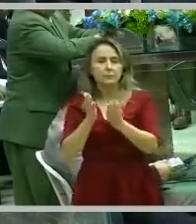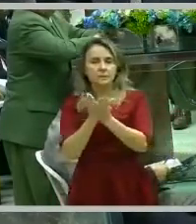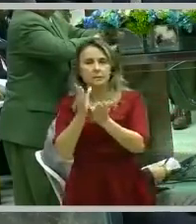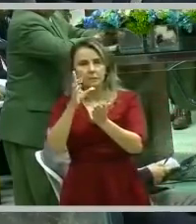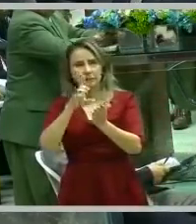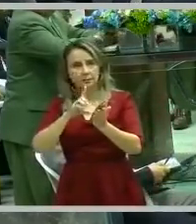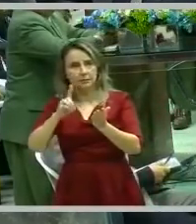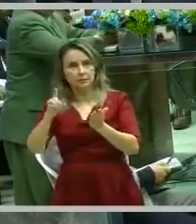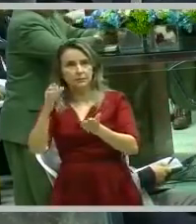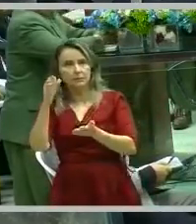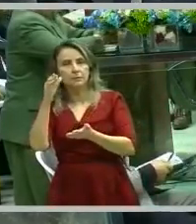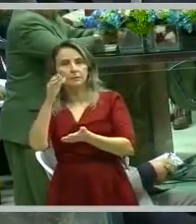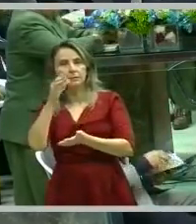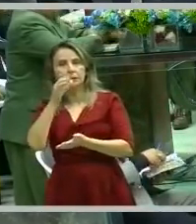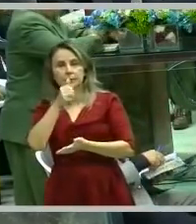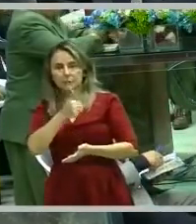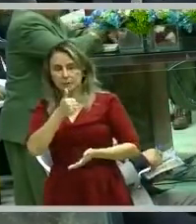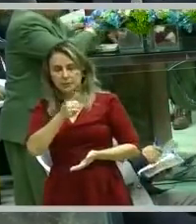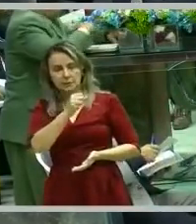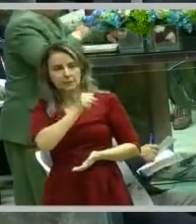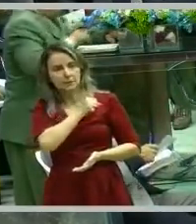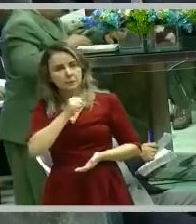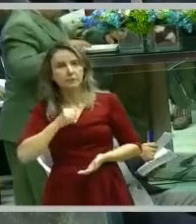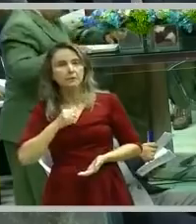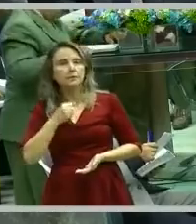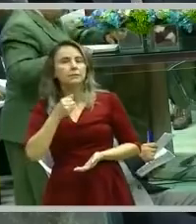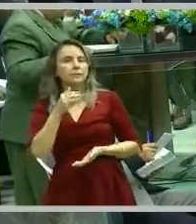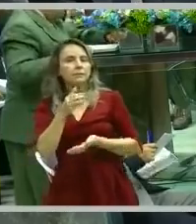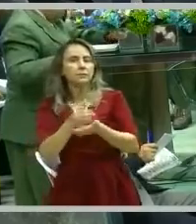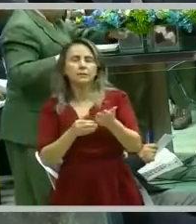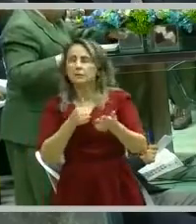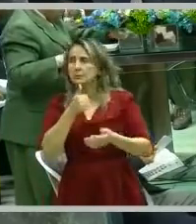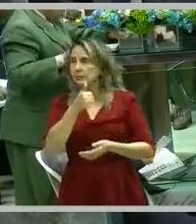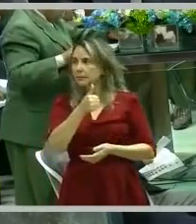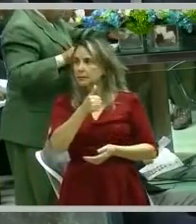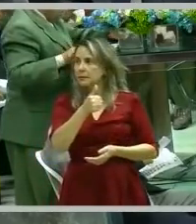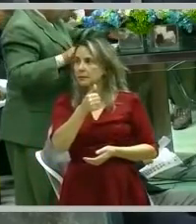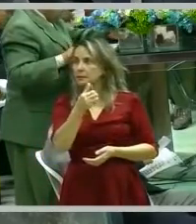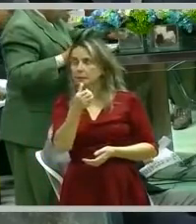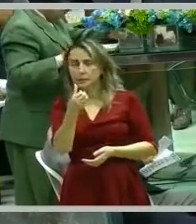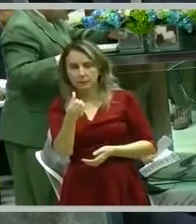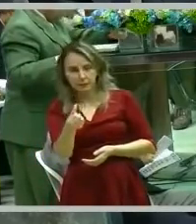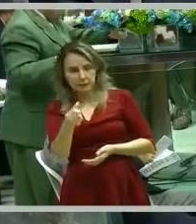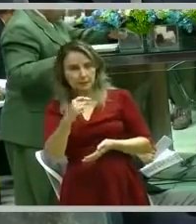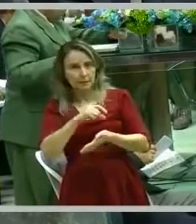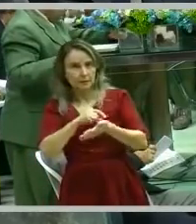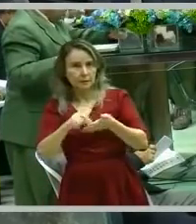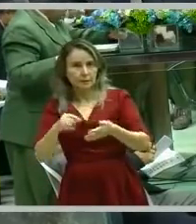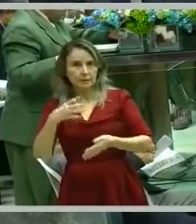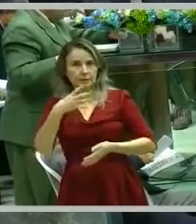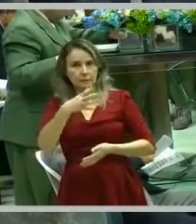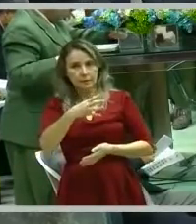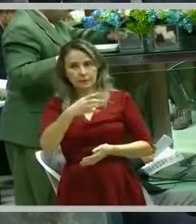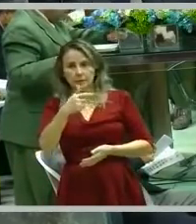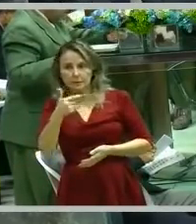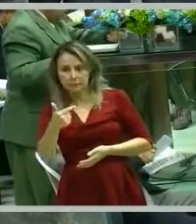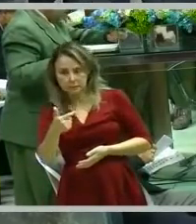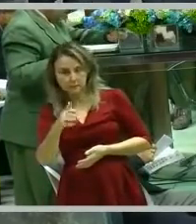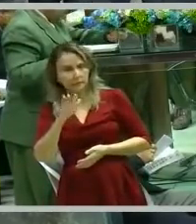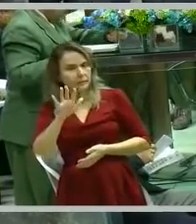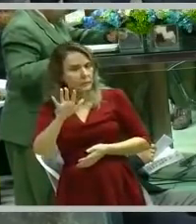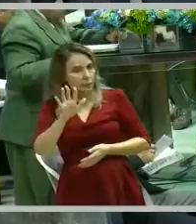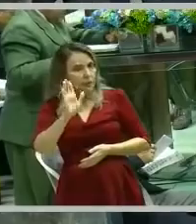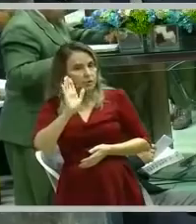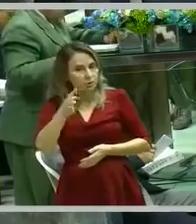capítulo 16, versículo 42. 1 Samuel 16 e 42. Se você for cheio do Espírito